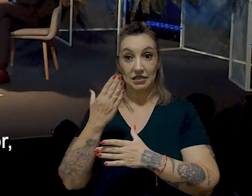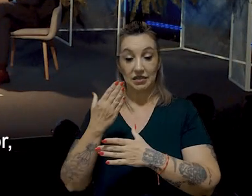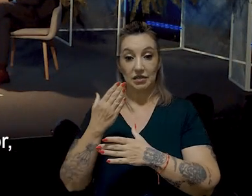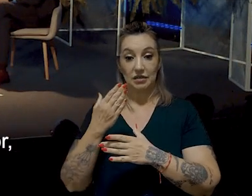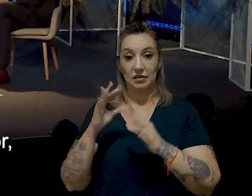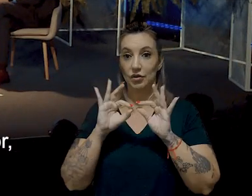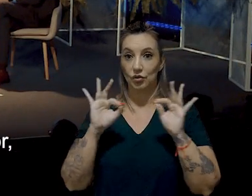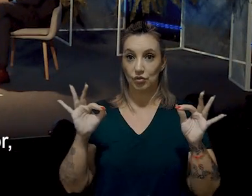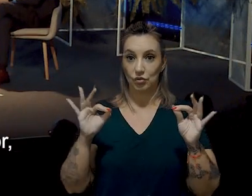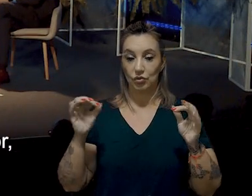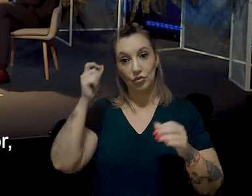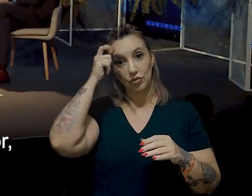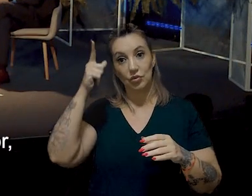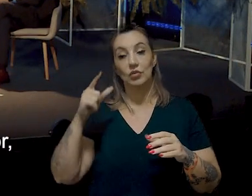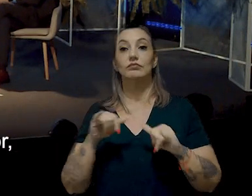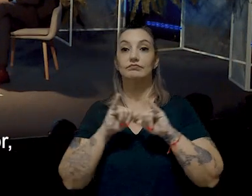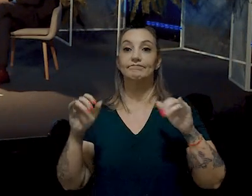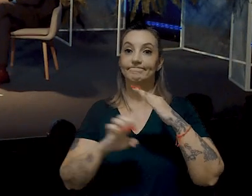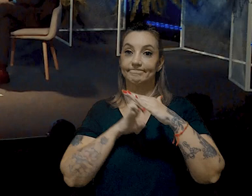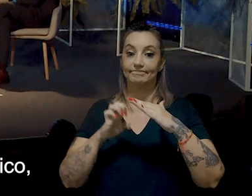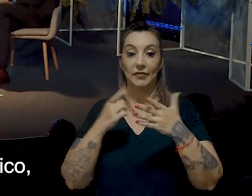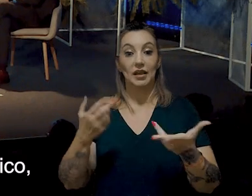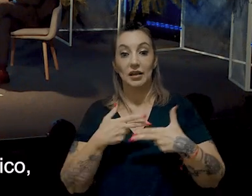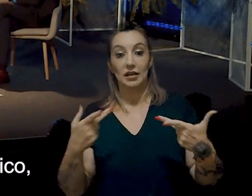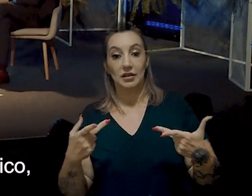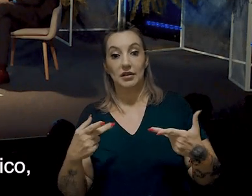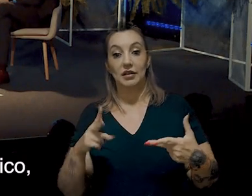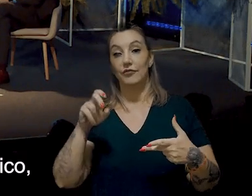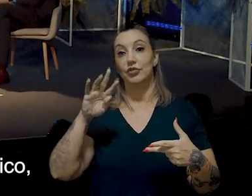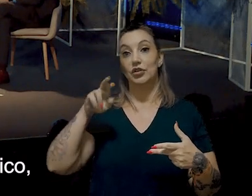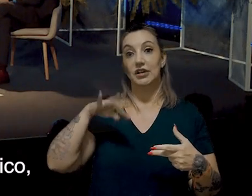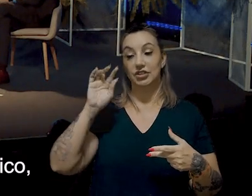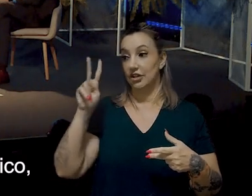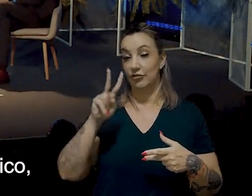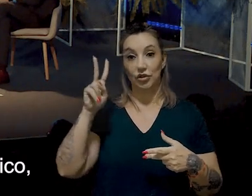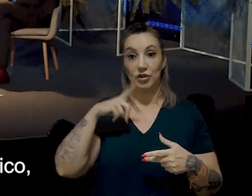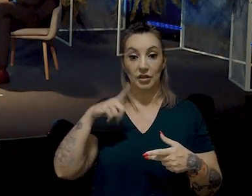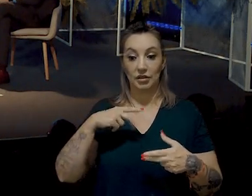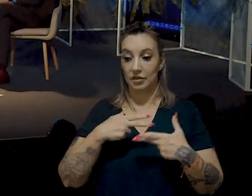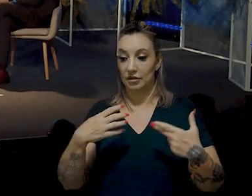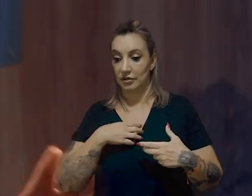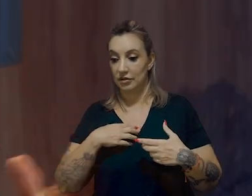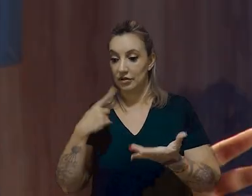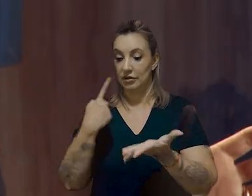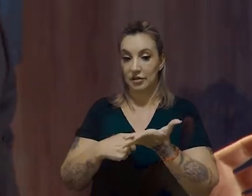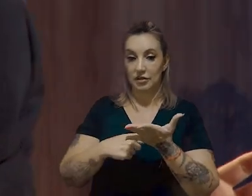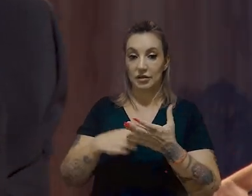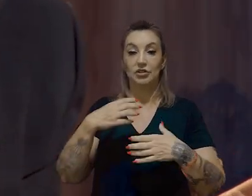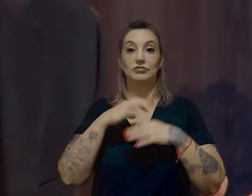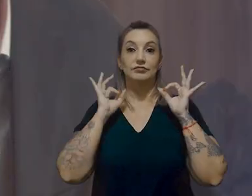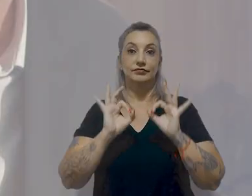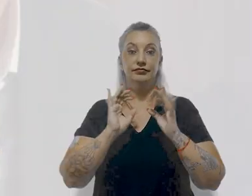dentro um fio condutor que é a cultura da companhia e aquele negócio que Vent que é fantástico né só tem um jeito de fazer a coisa